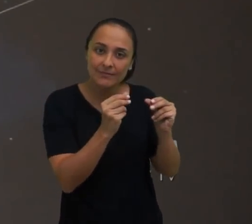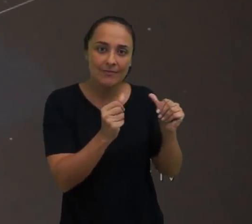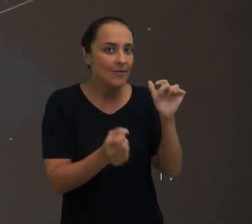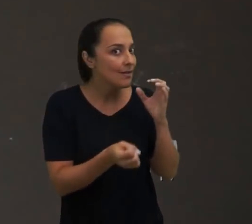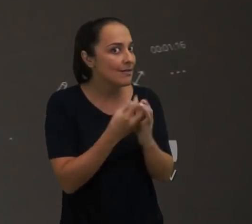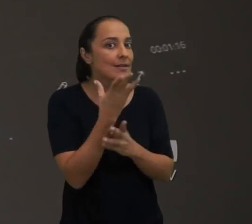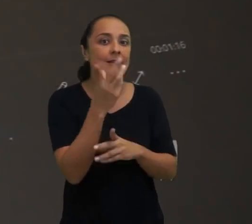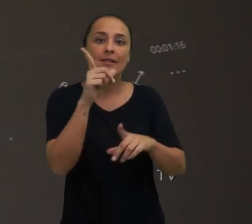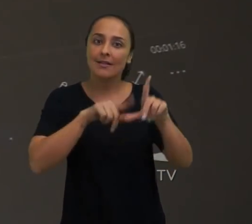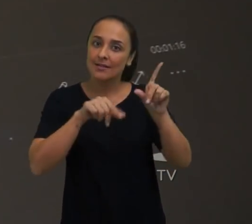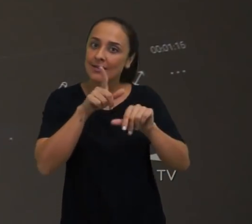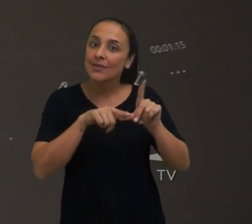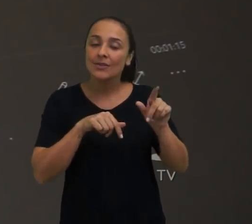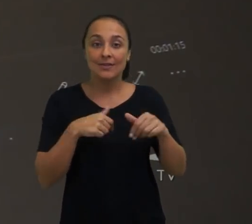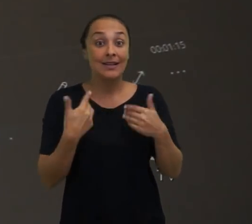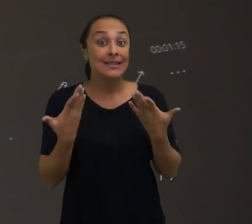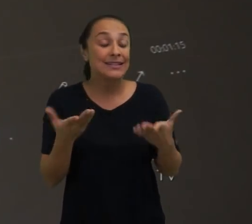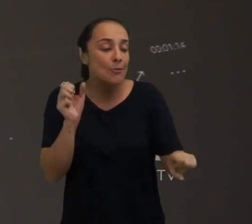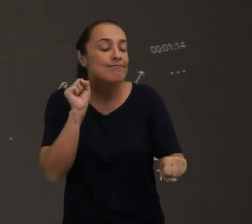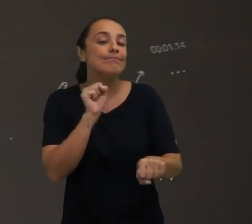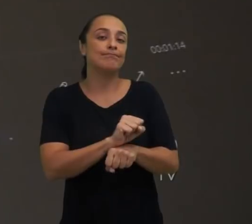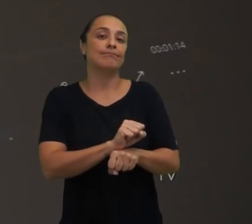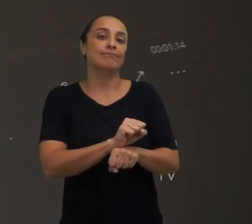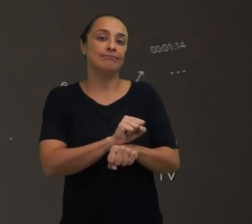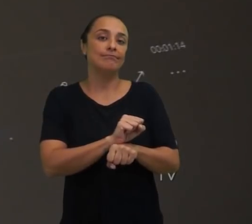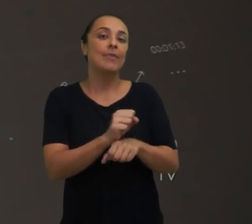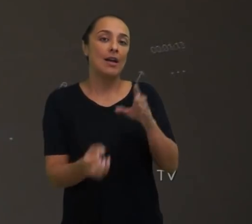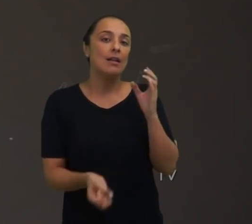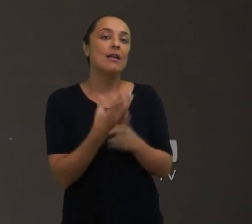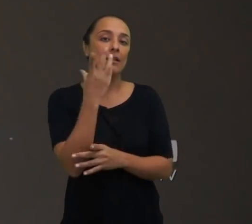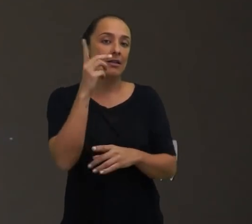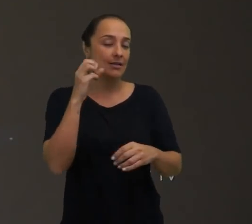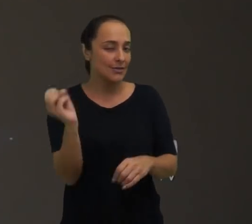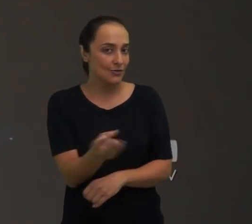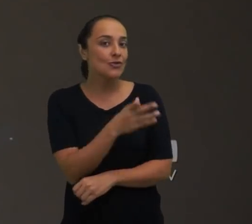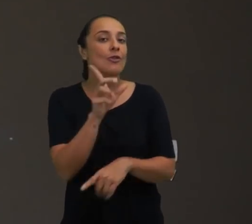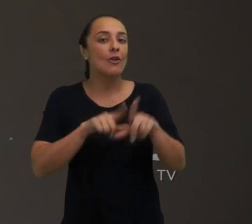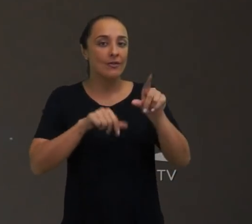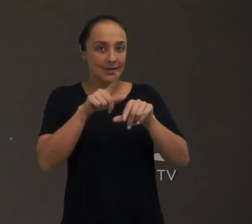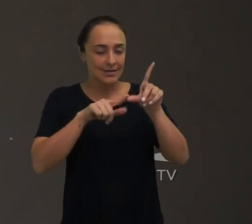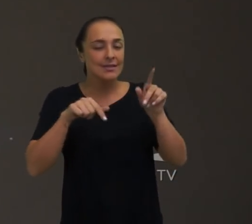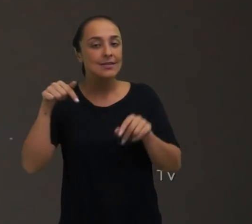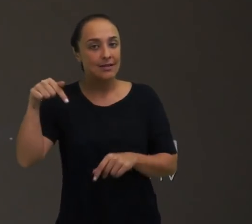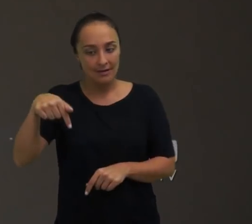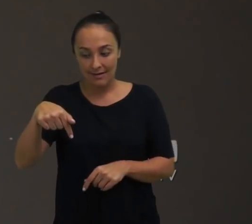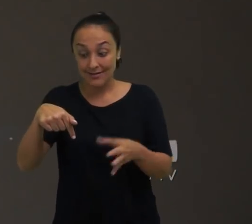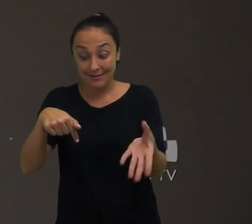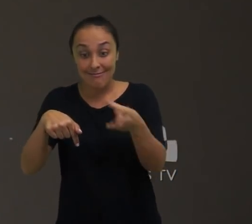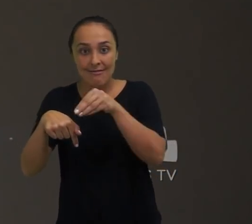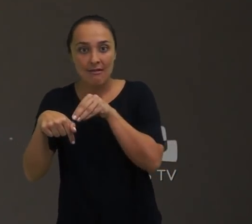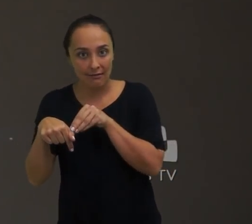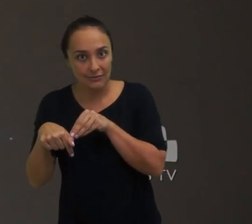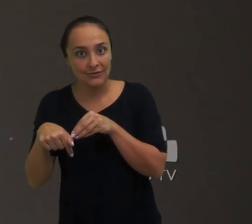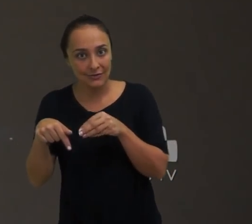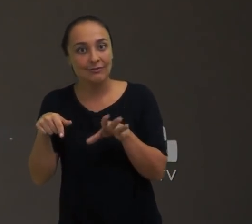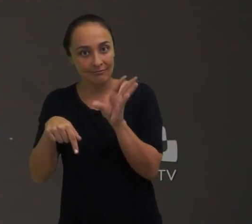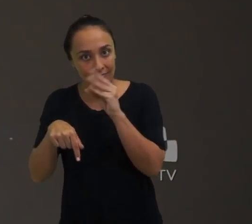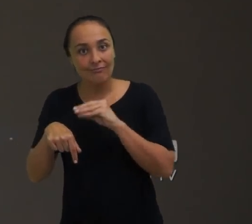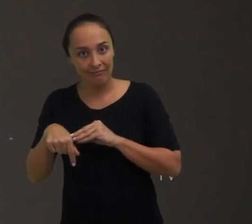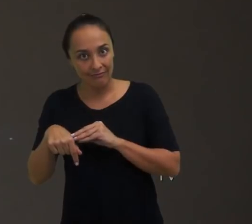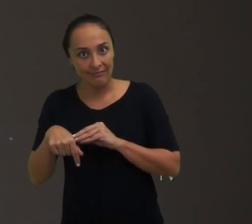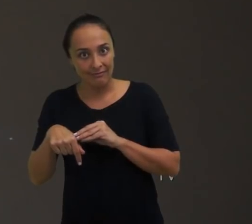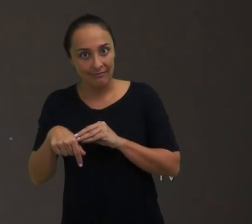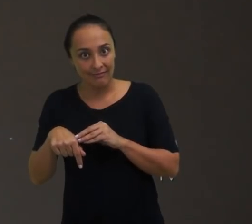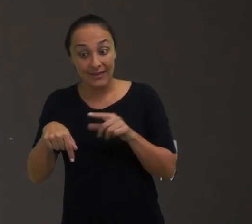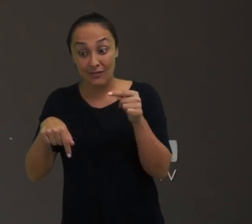Tá? Então, aqui, ó, o quasar está lá no centro. Tá? Aqui está o disco de acreção. Agora